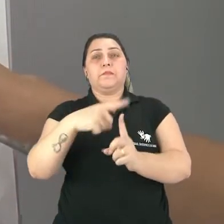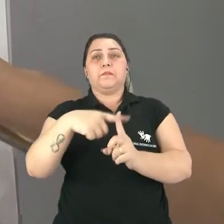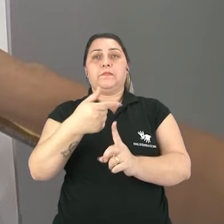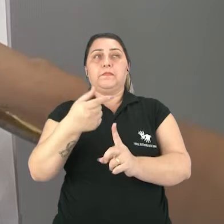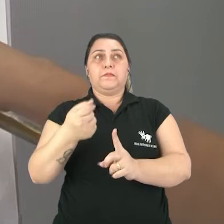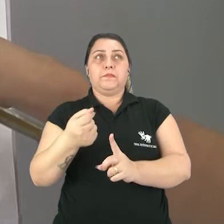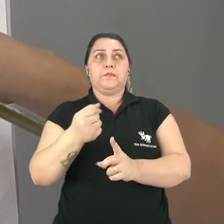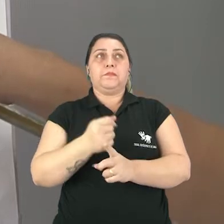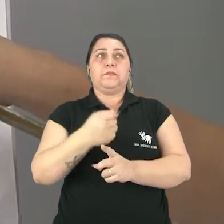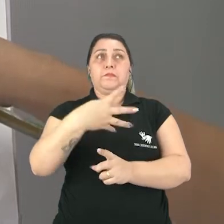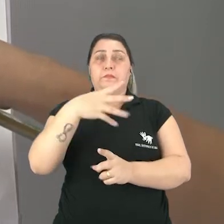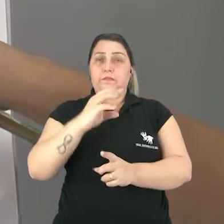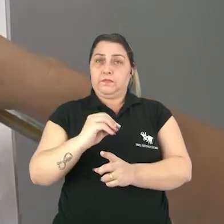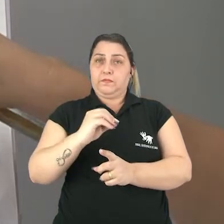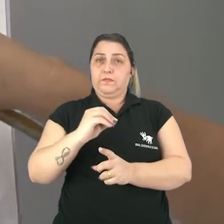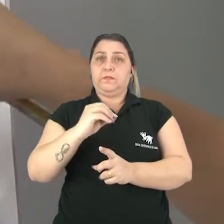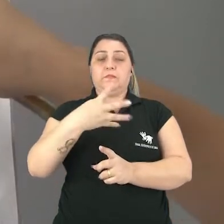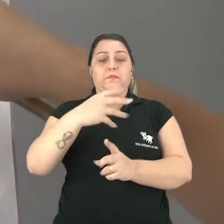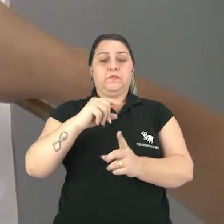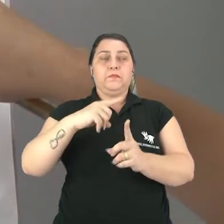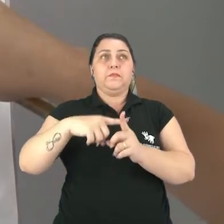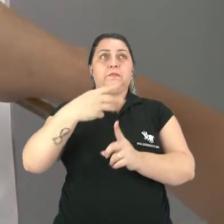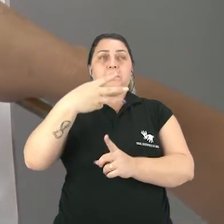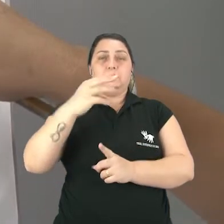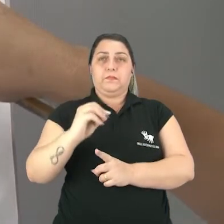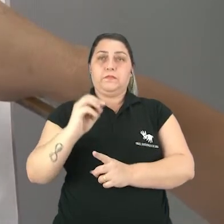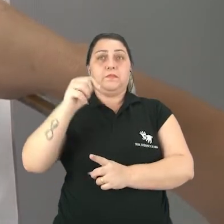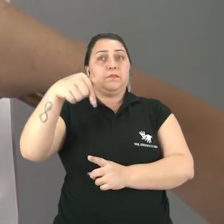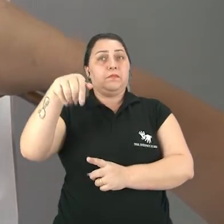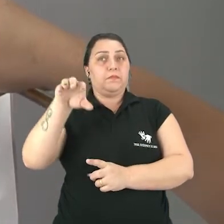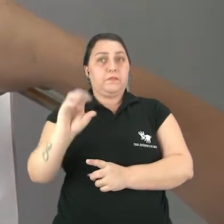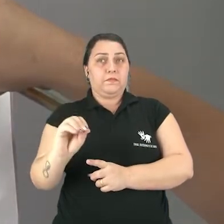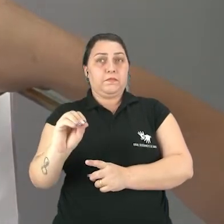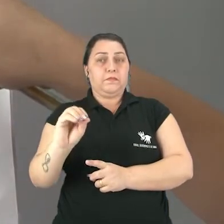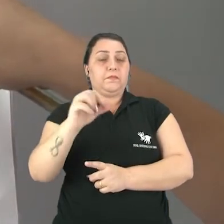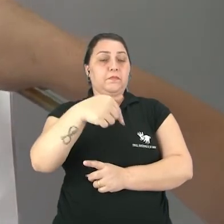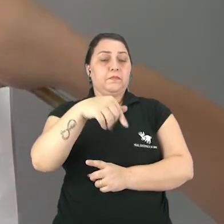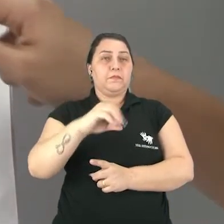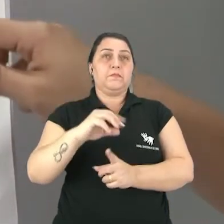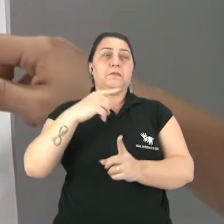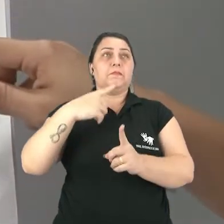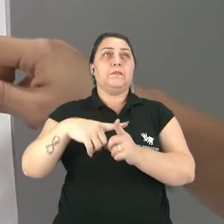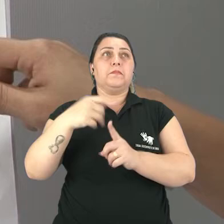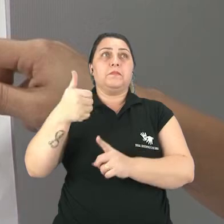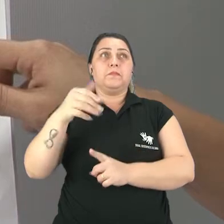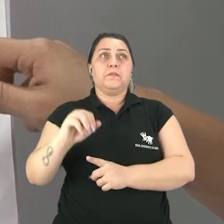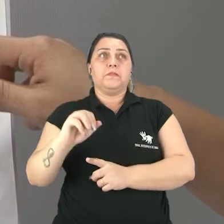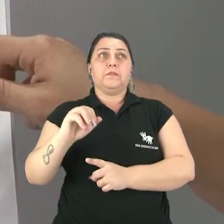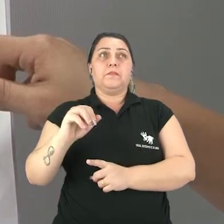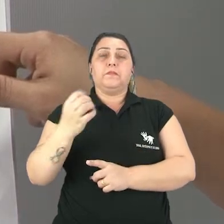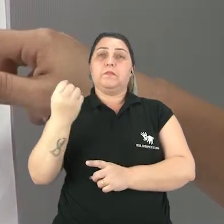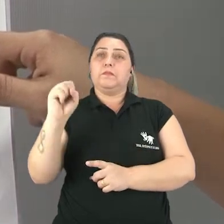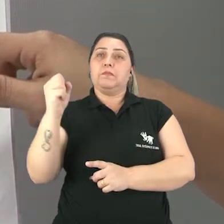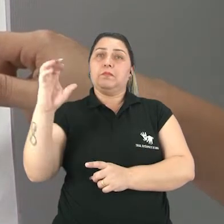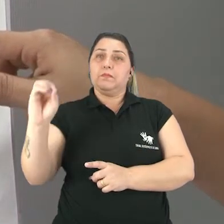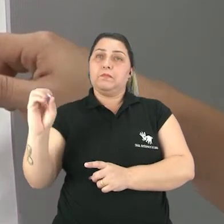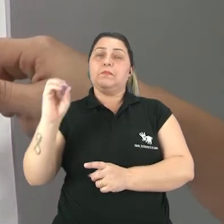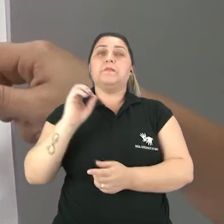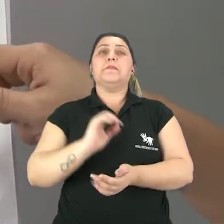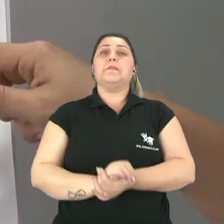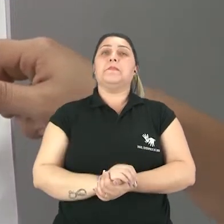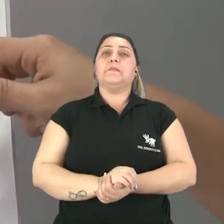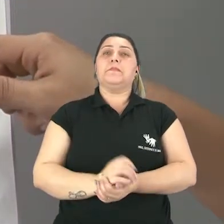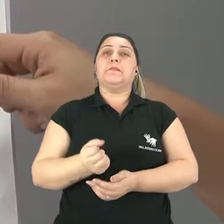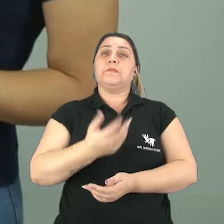mais 20, 40. 40 mais 30, 70. 70 mais 10, 80.